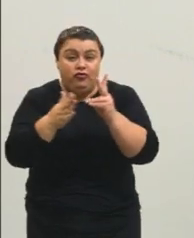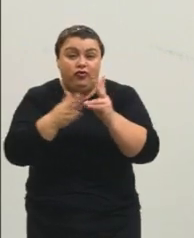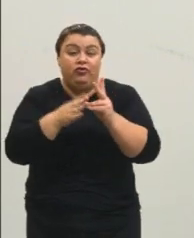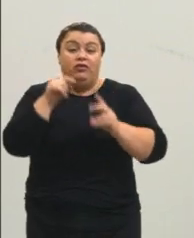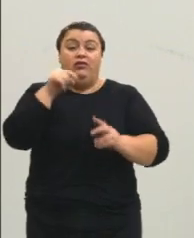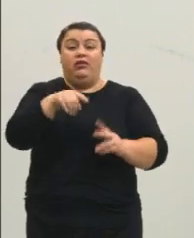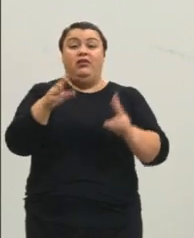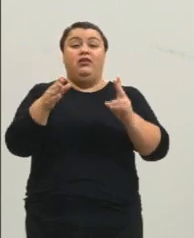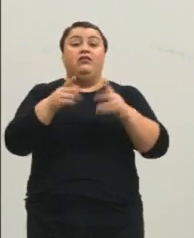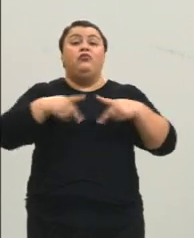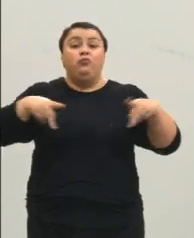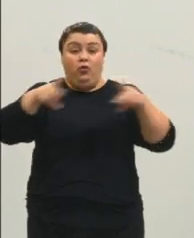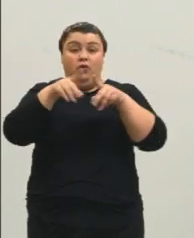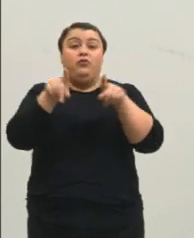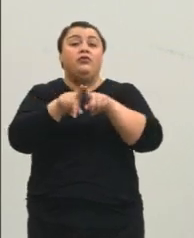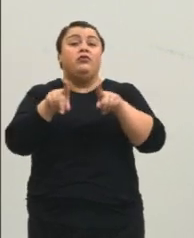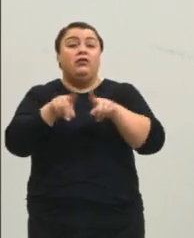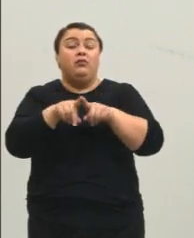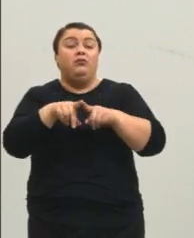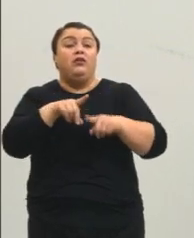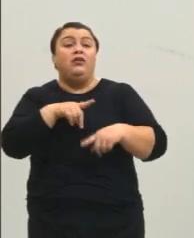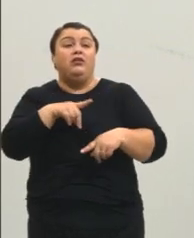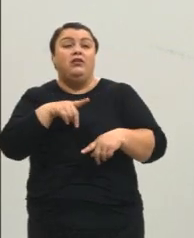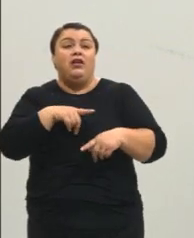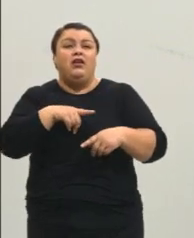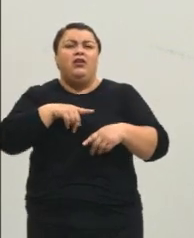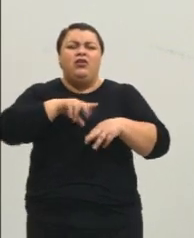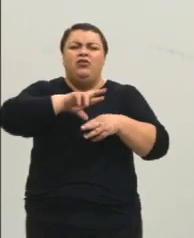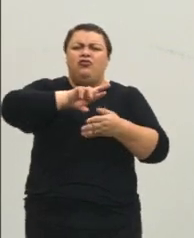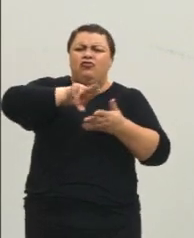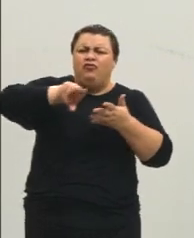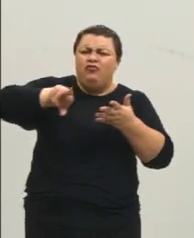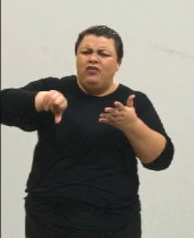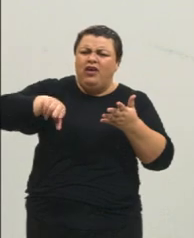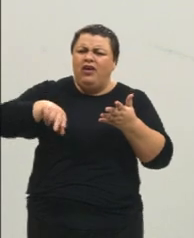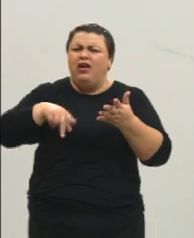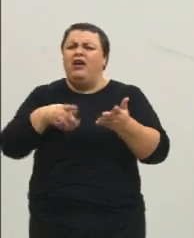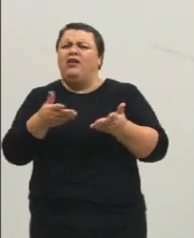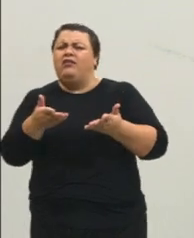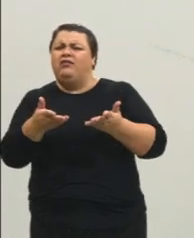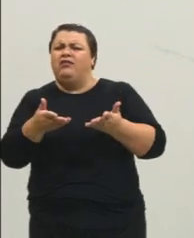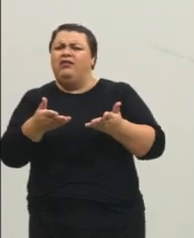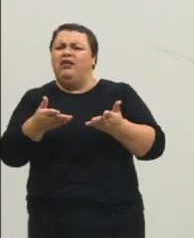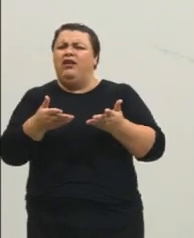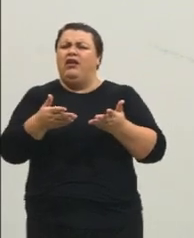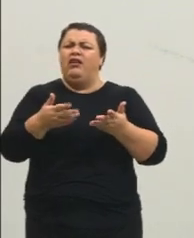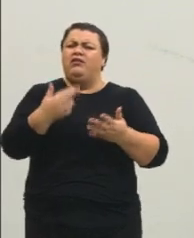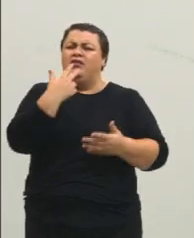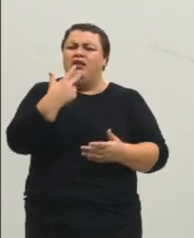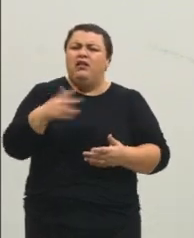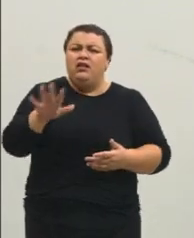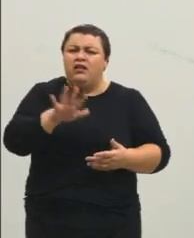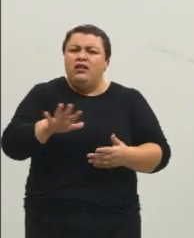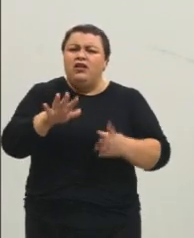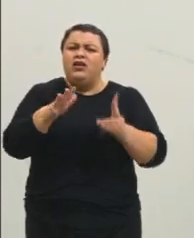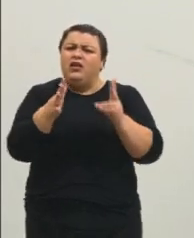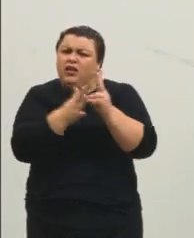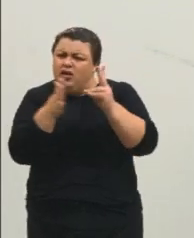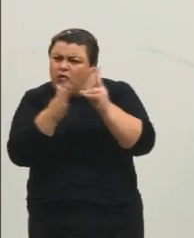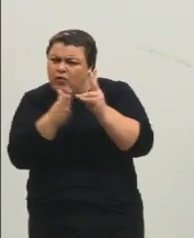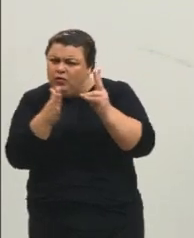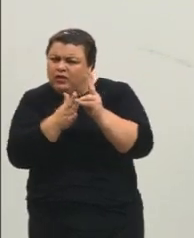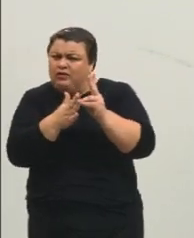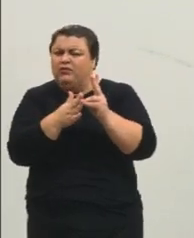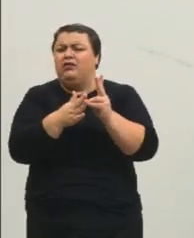povos também possuem entre si diversas dinâmicas né E essas línguas indígenas né que são